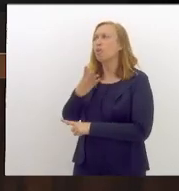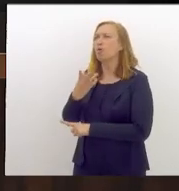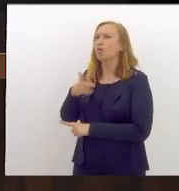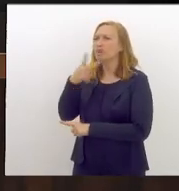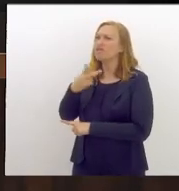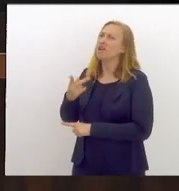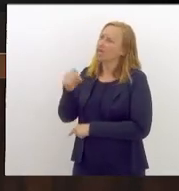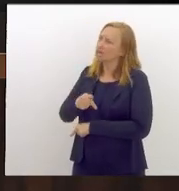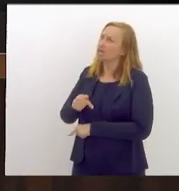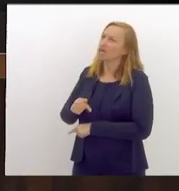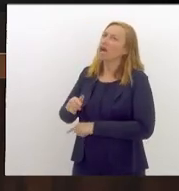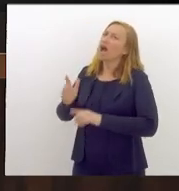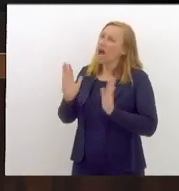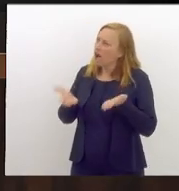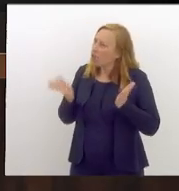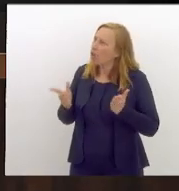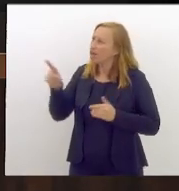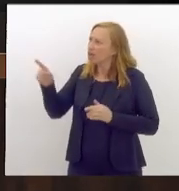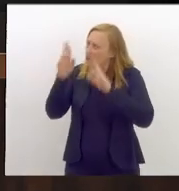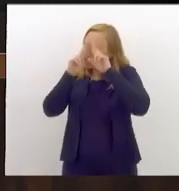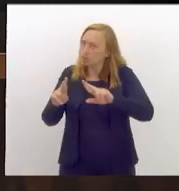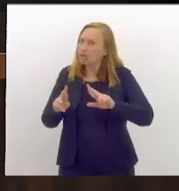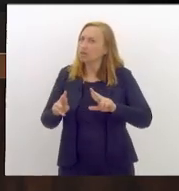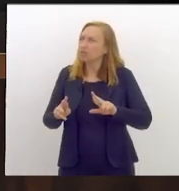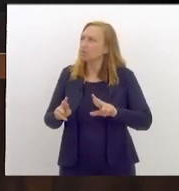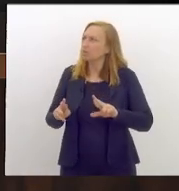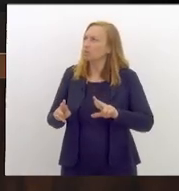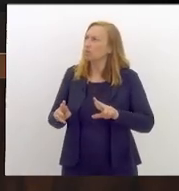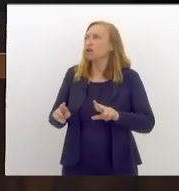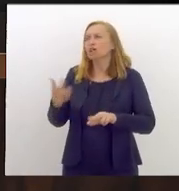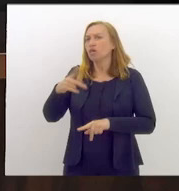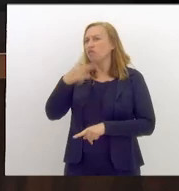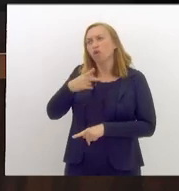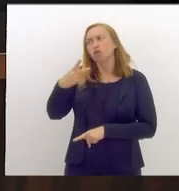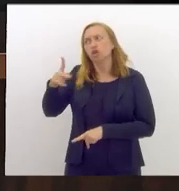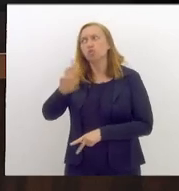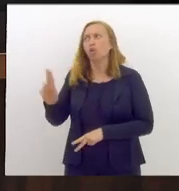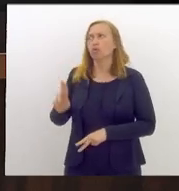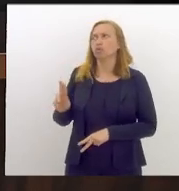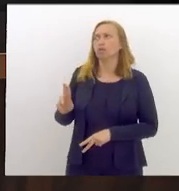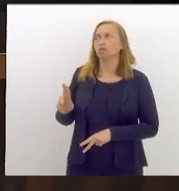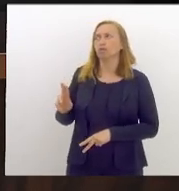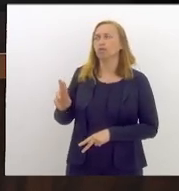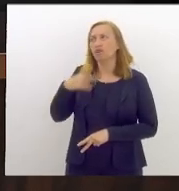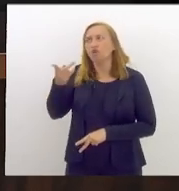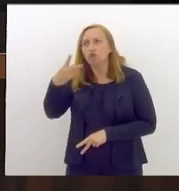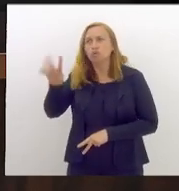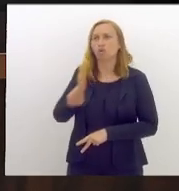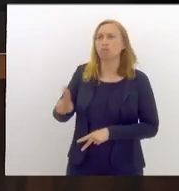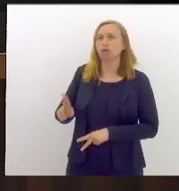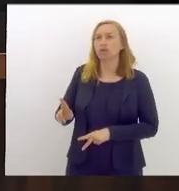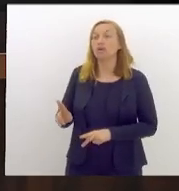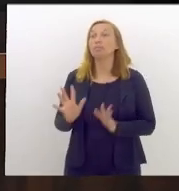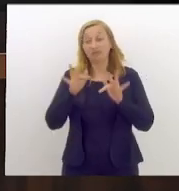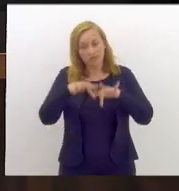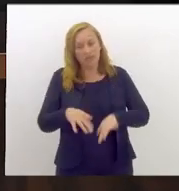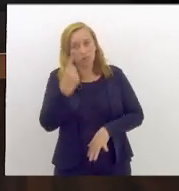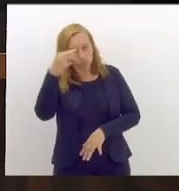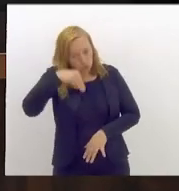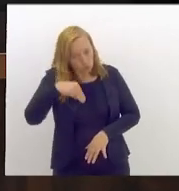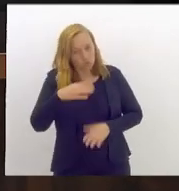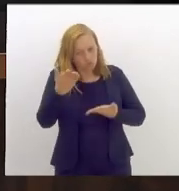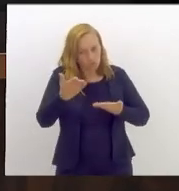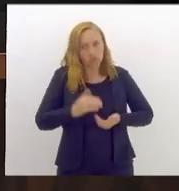Paulo no Parlamento mas jaqueta não citou o nome de vossa excelência não citou para concluir um minuto